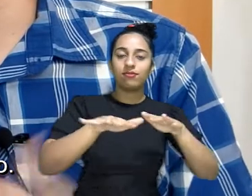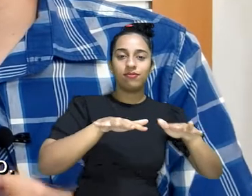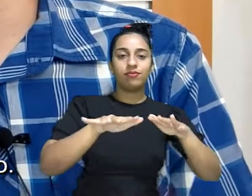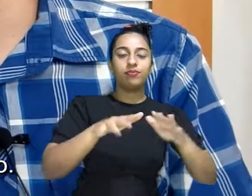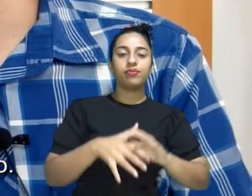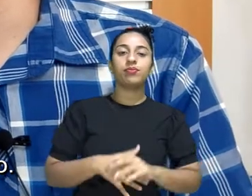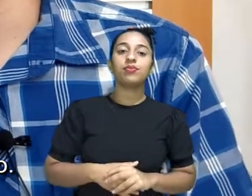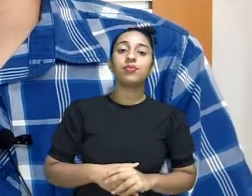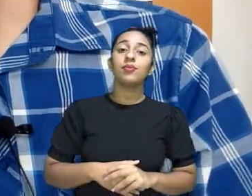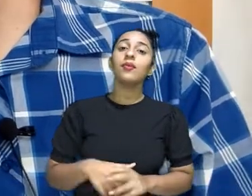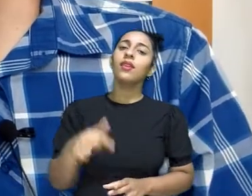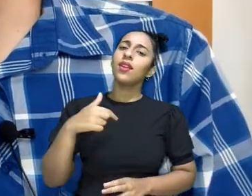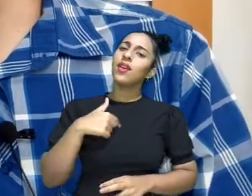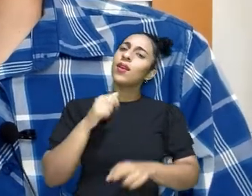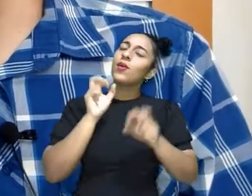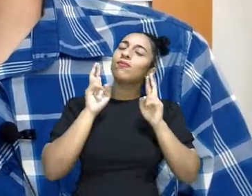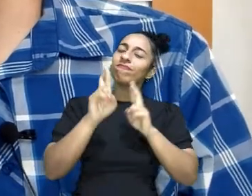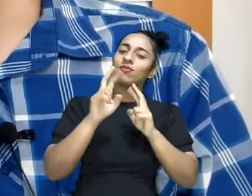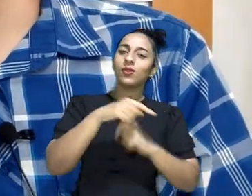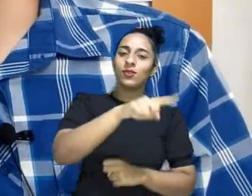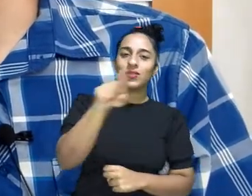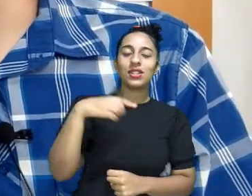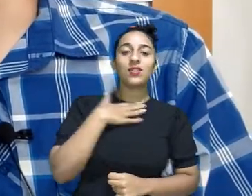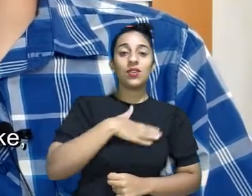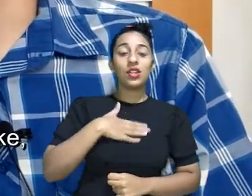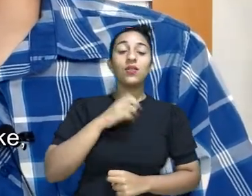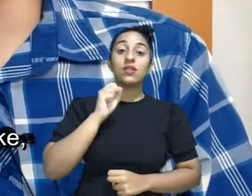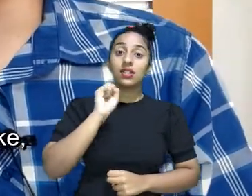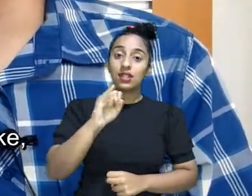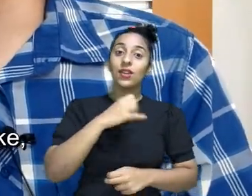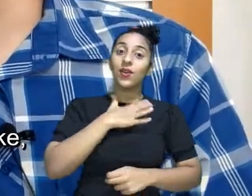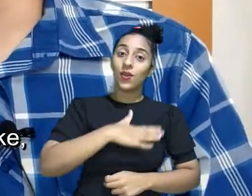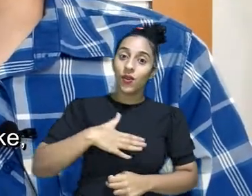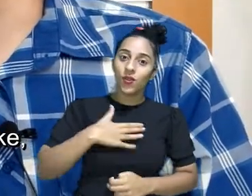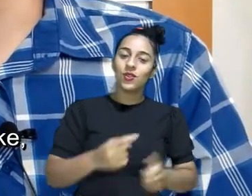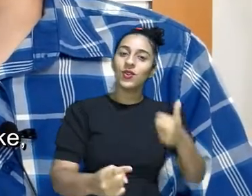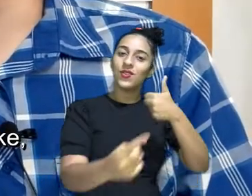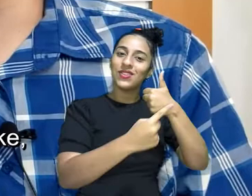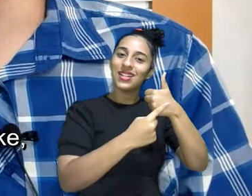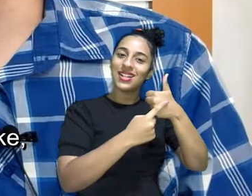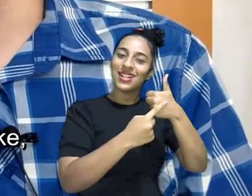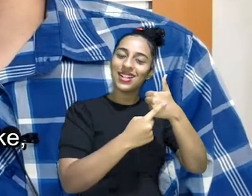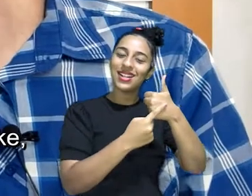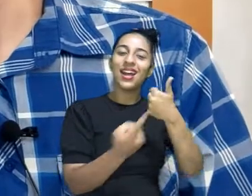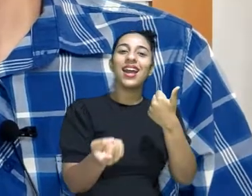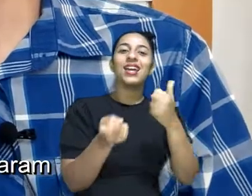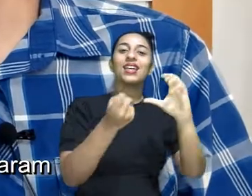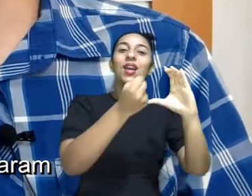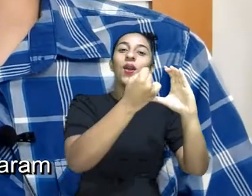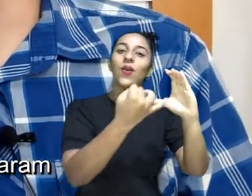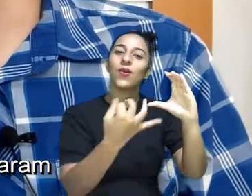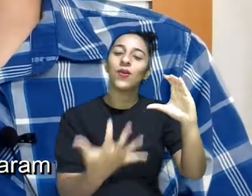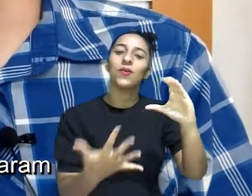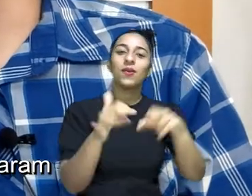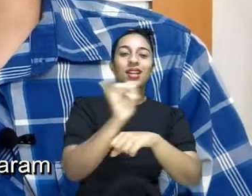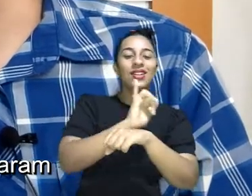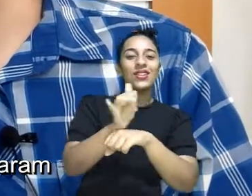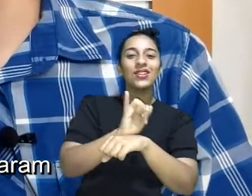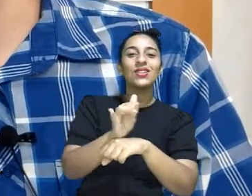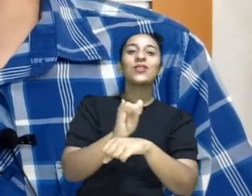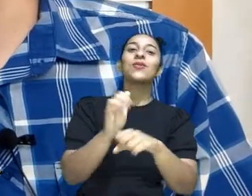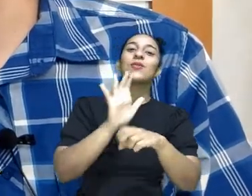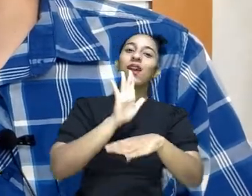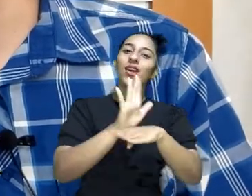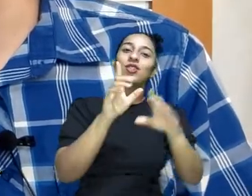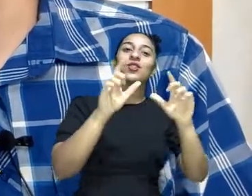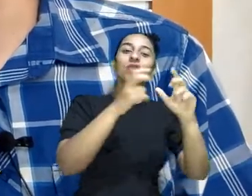importantes neste movimento vamos ver se eu espero que vocês tenham gostado Caso vocês tenham gostado dê um like e se inscreva no canal comenta aqui embaixo que